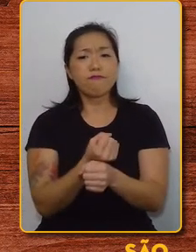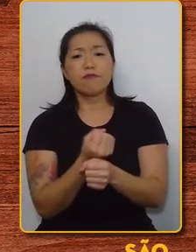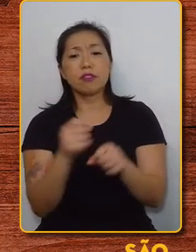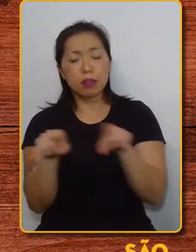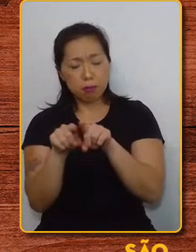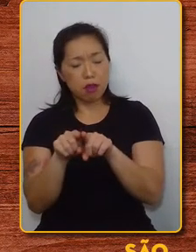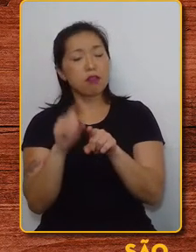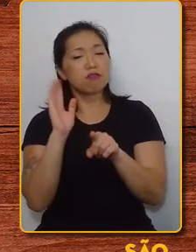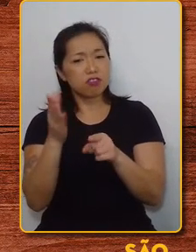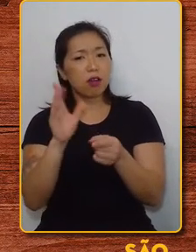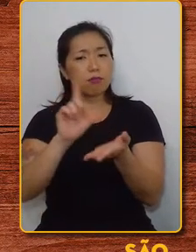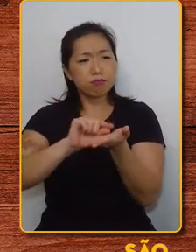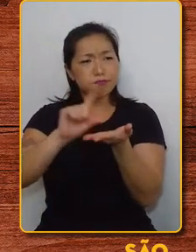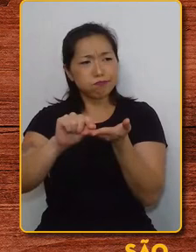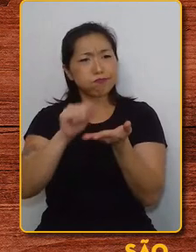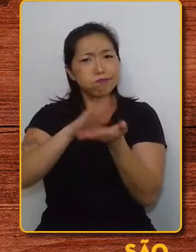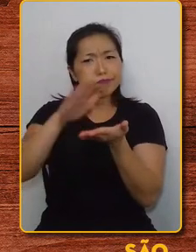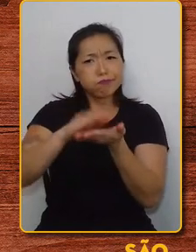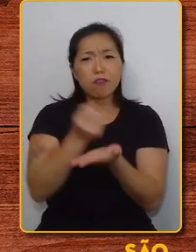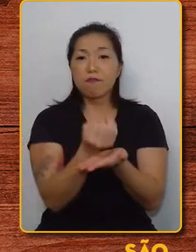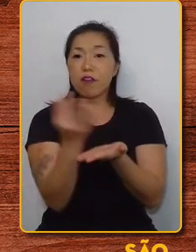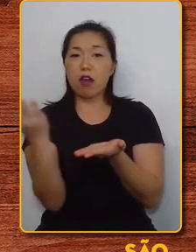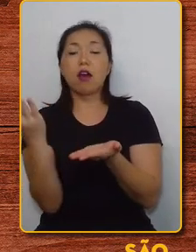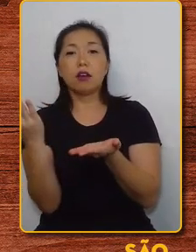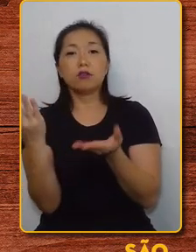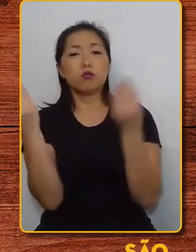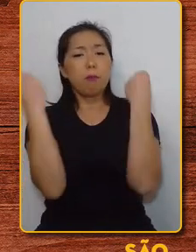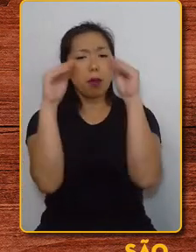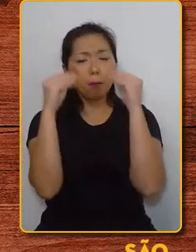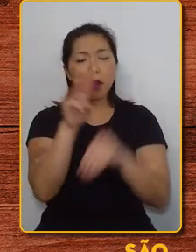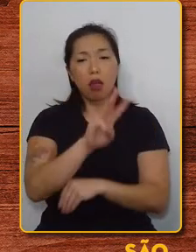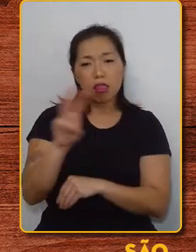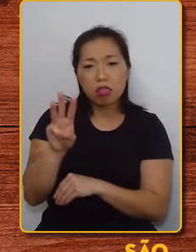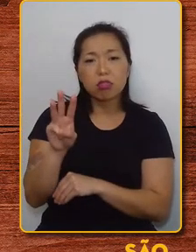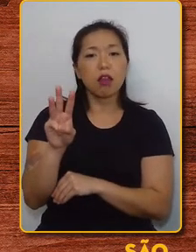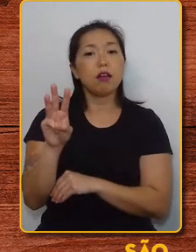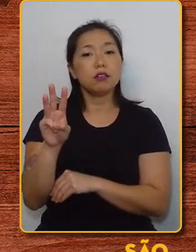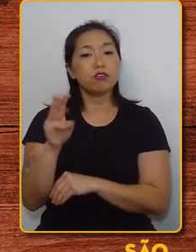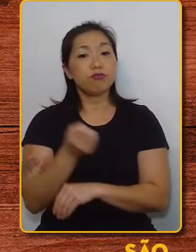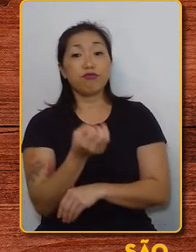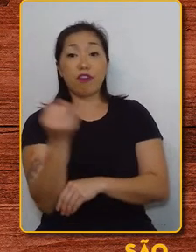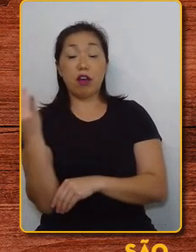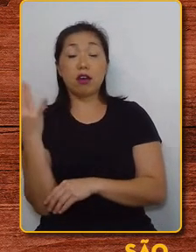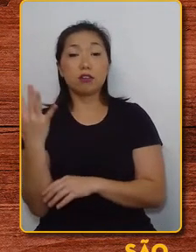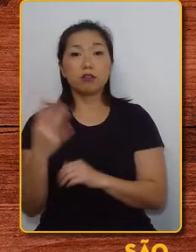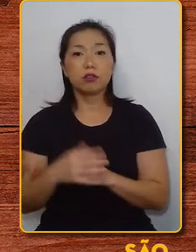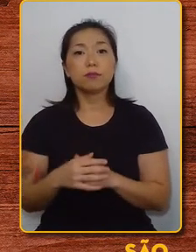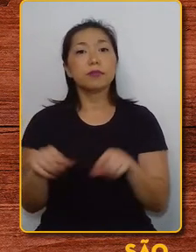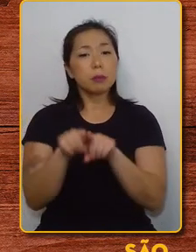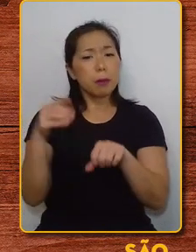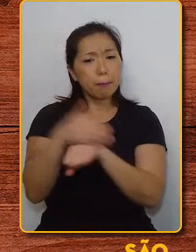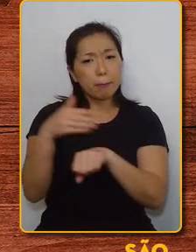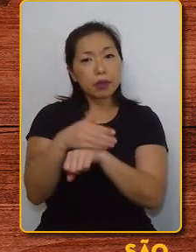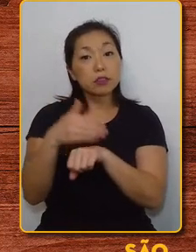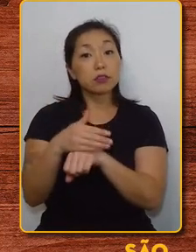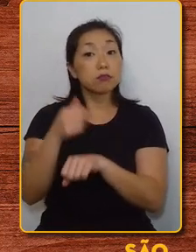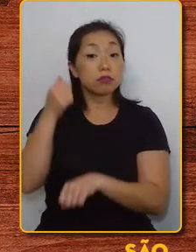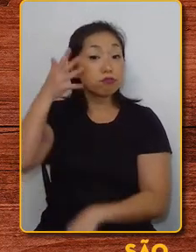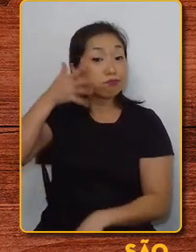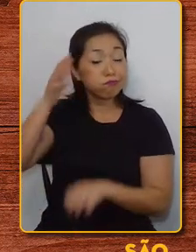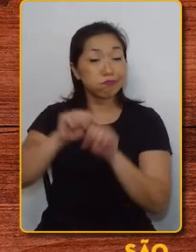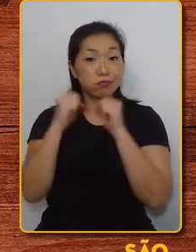e que publicado em vários blogs, várias páginas na internet, e ele também tem participado de vários seminários e